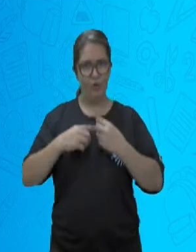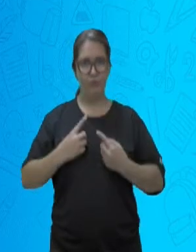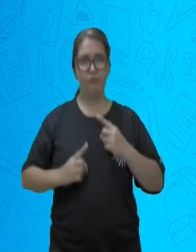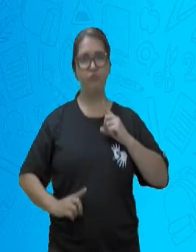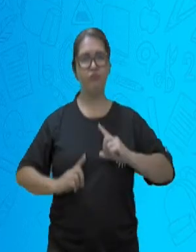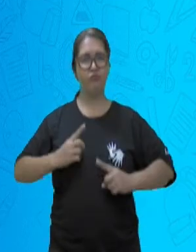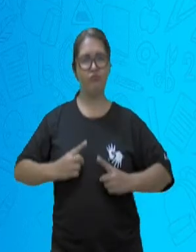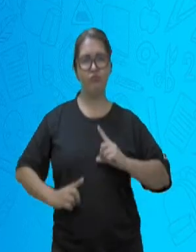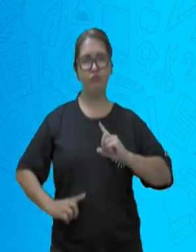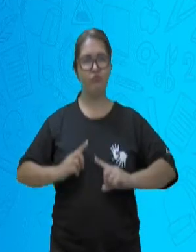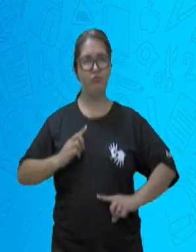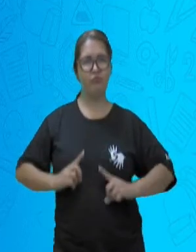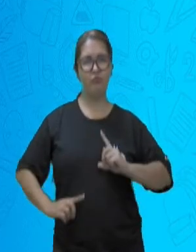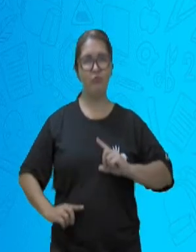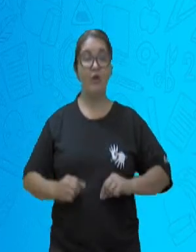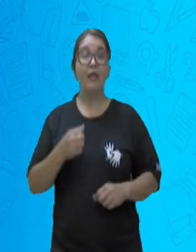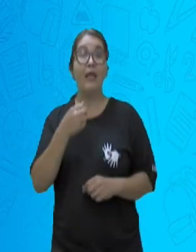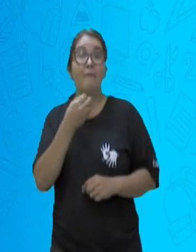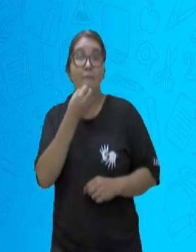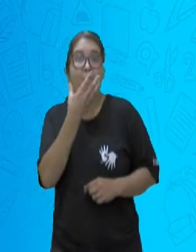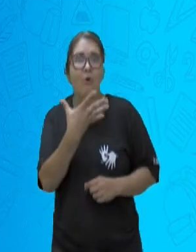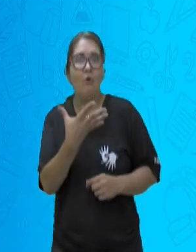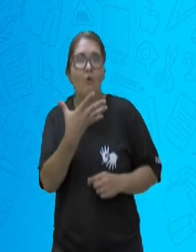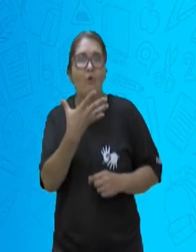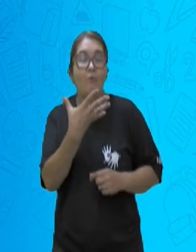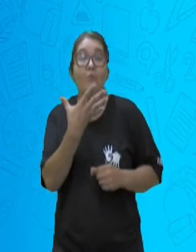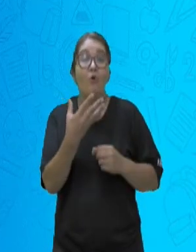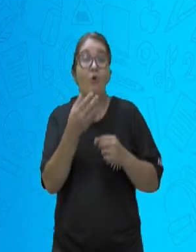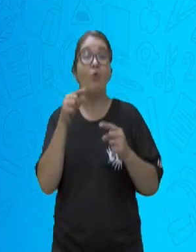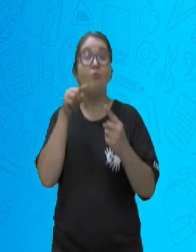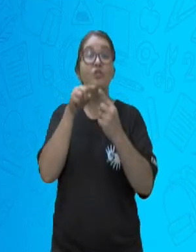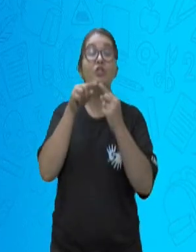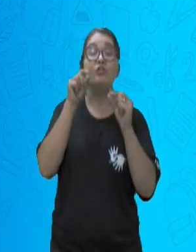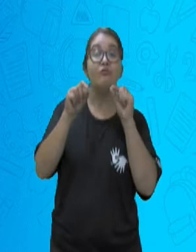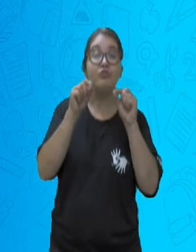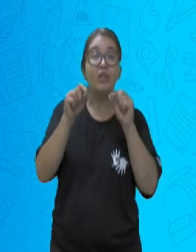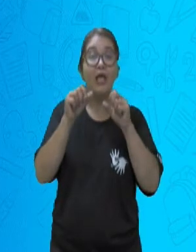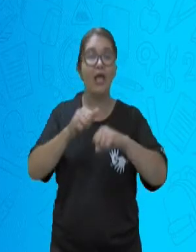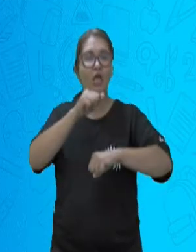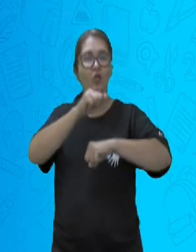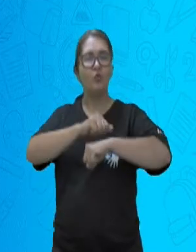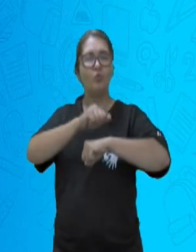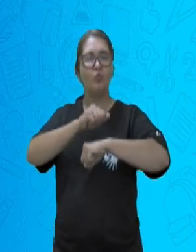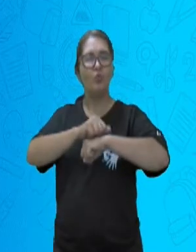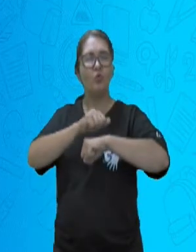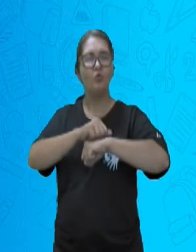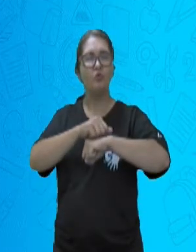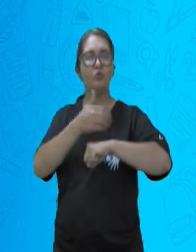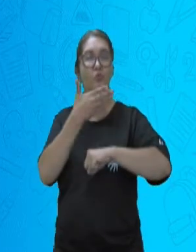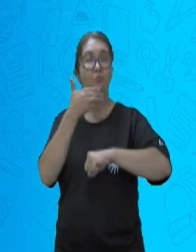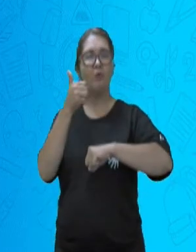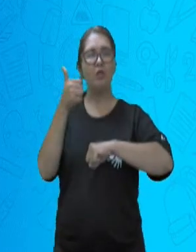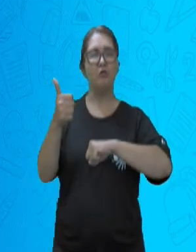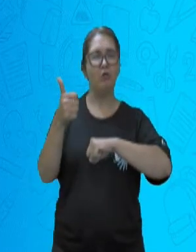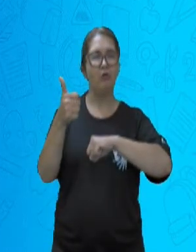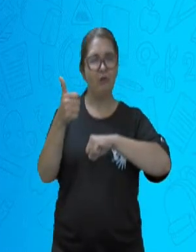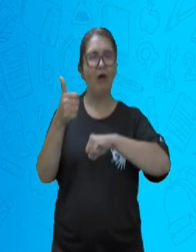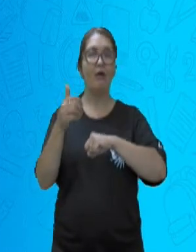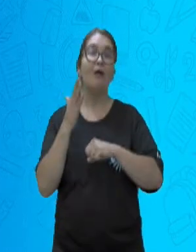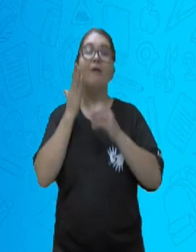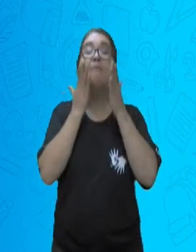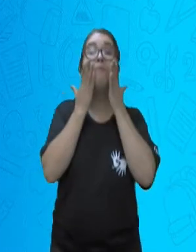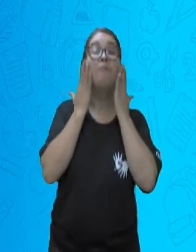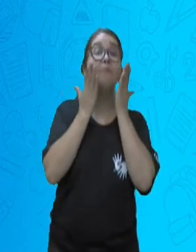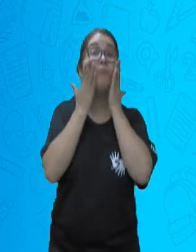de tecidos, ossos, pele e outras partes do corpo. Como representantes,